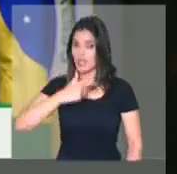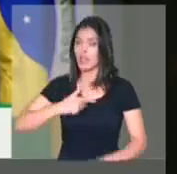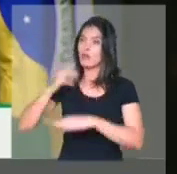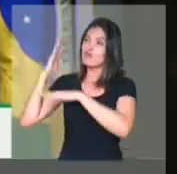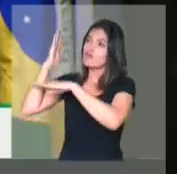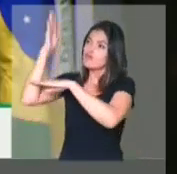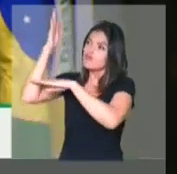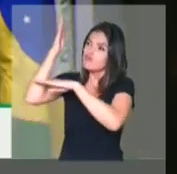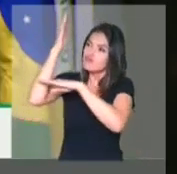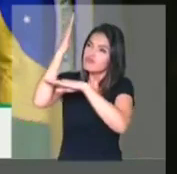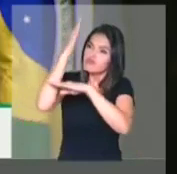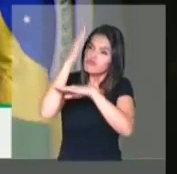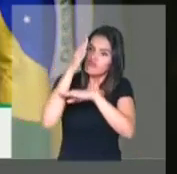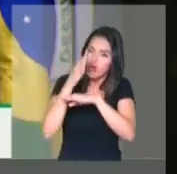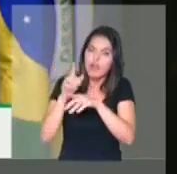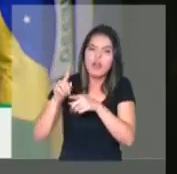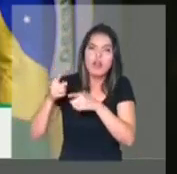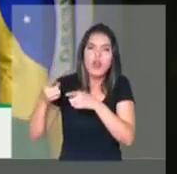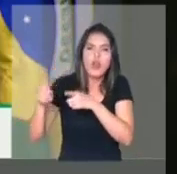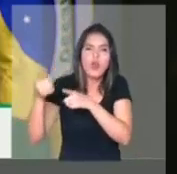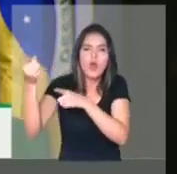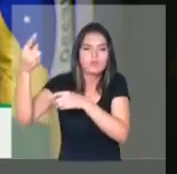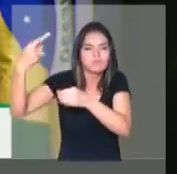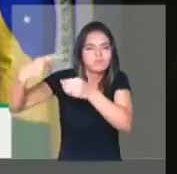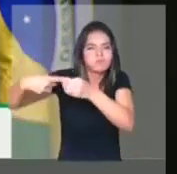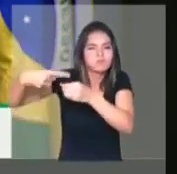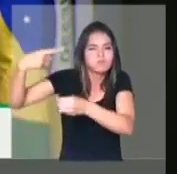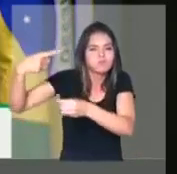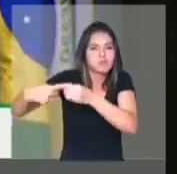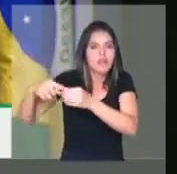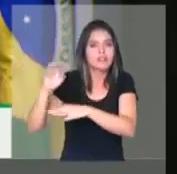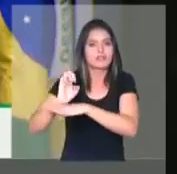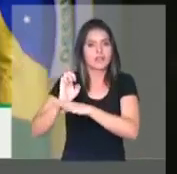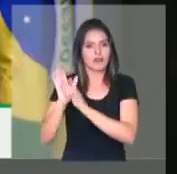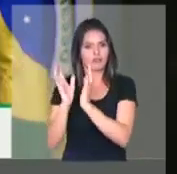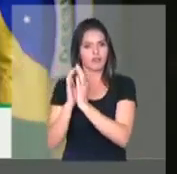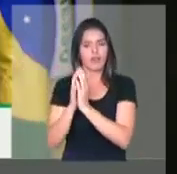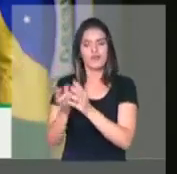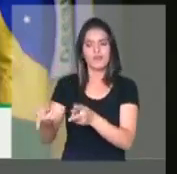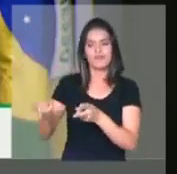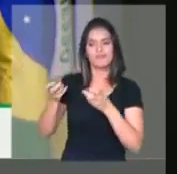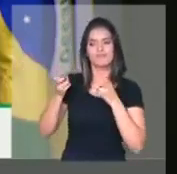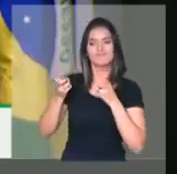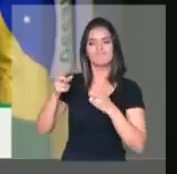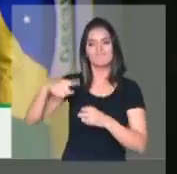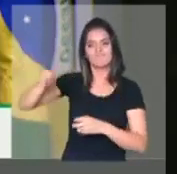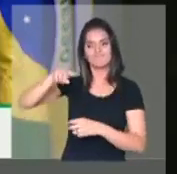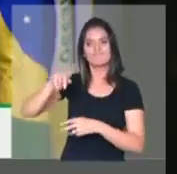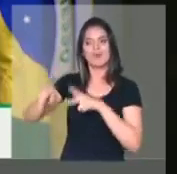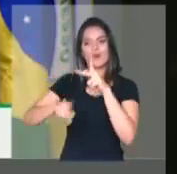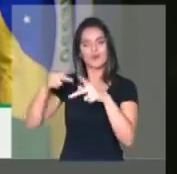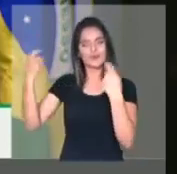estado e vejo a necessidade do meu povo. Enquanto na cidade,